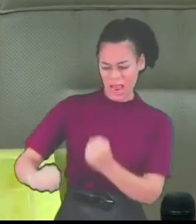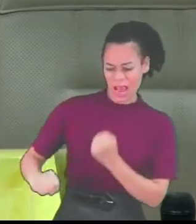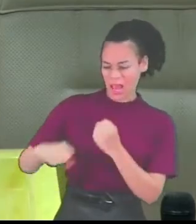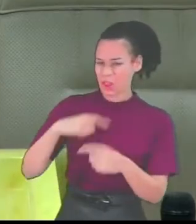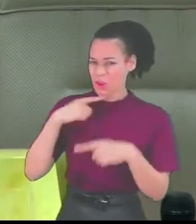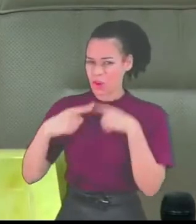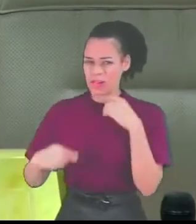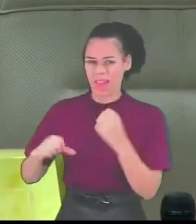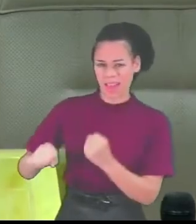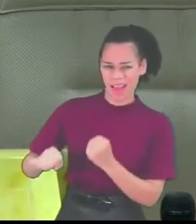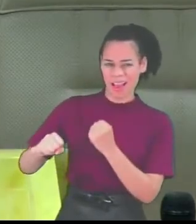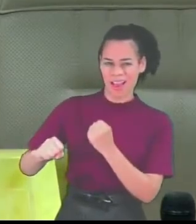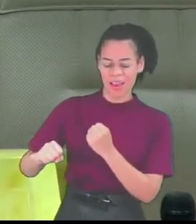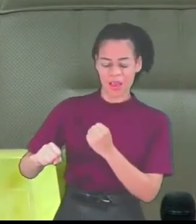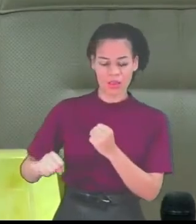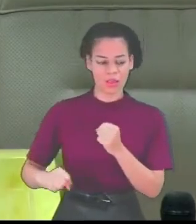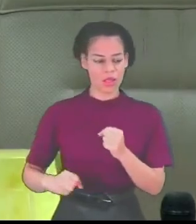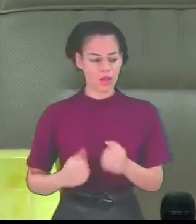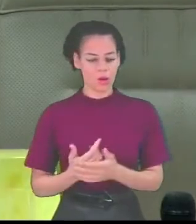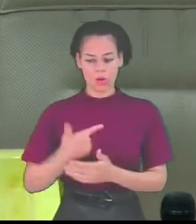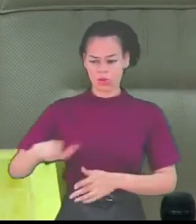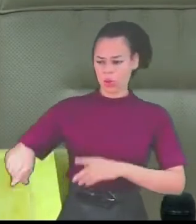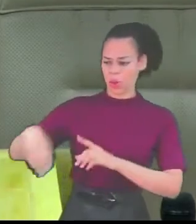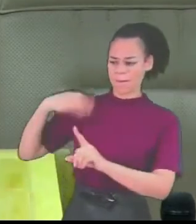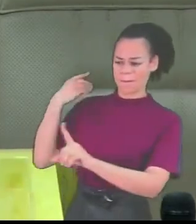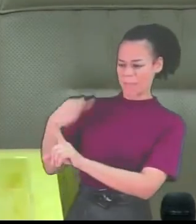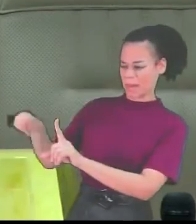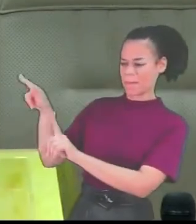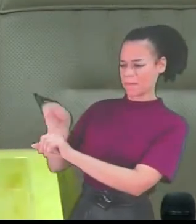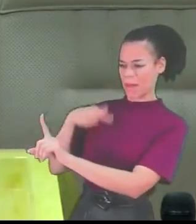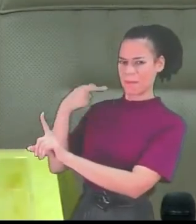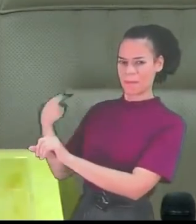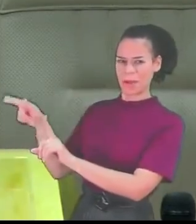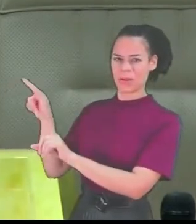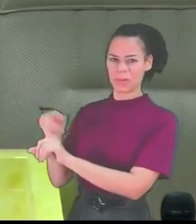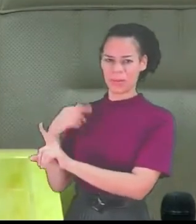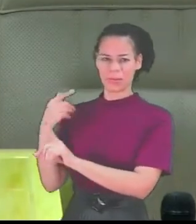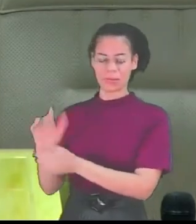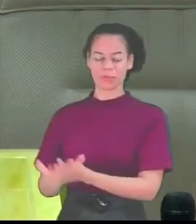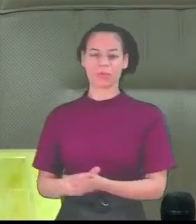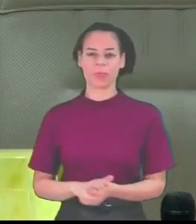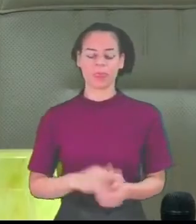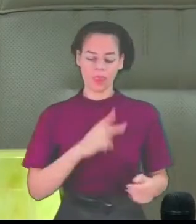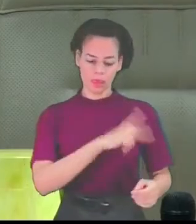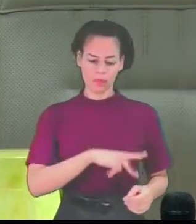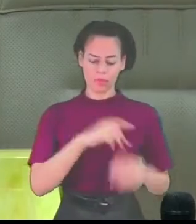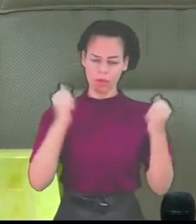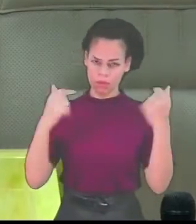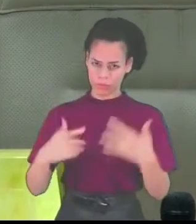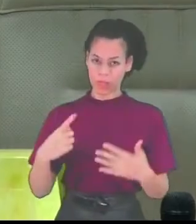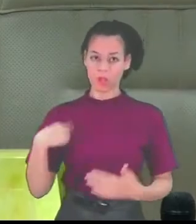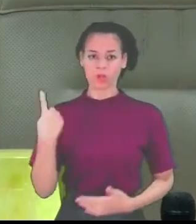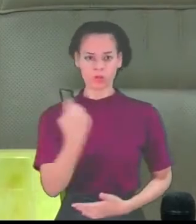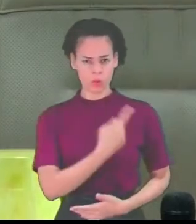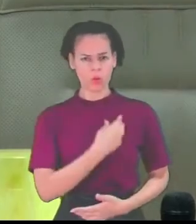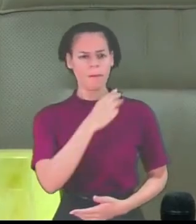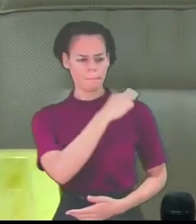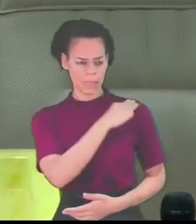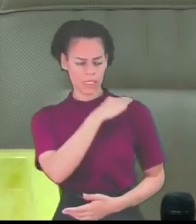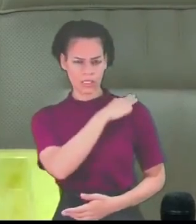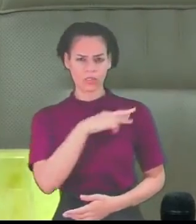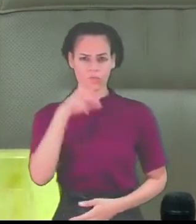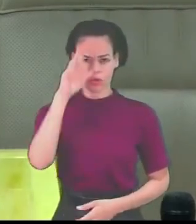Paulo tá dizendo nós ministros do Senhor vamos chamar a todos para aparecer pela igreja